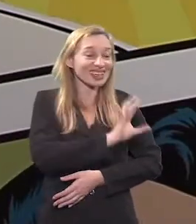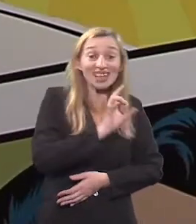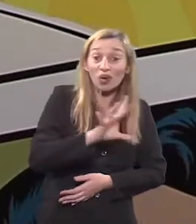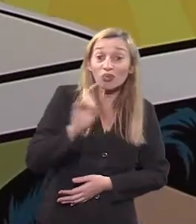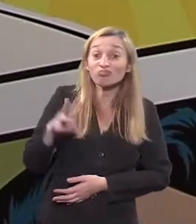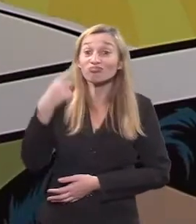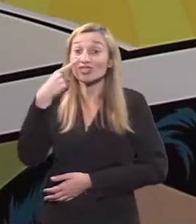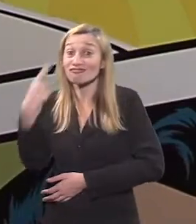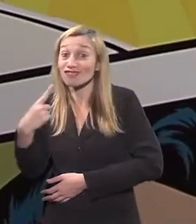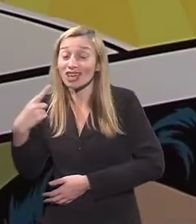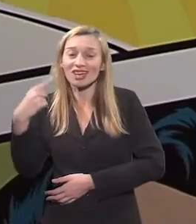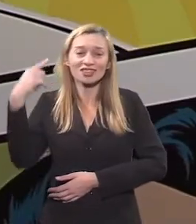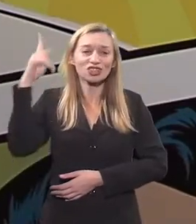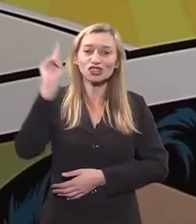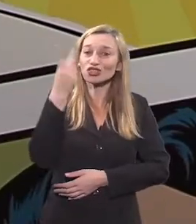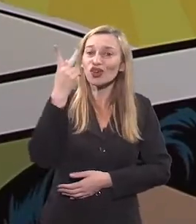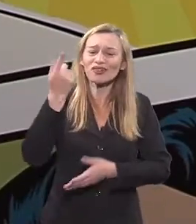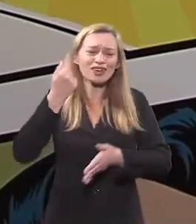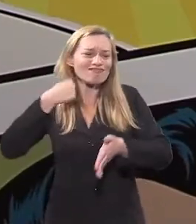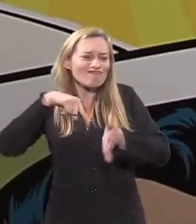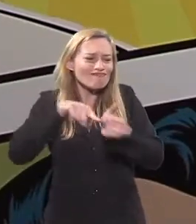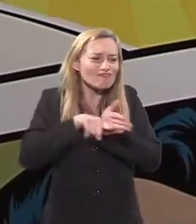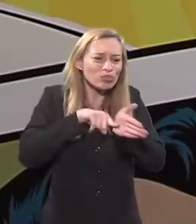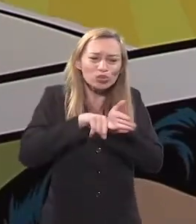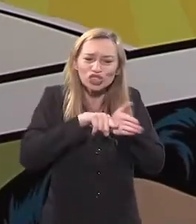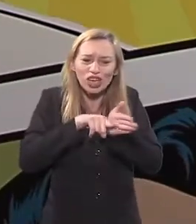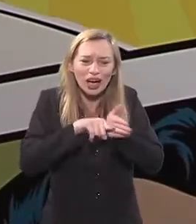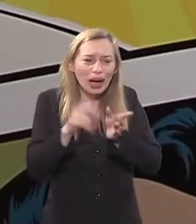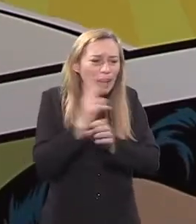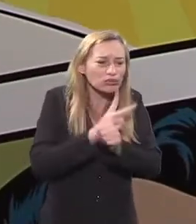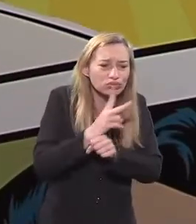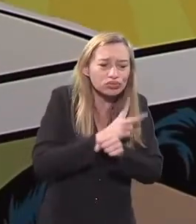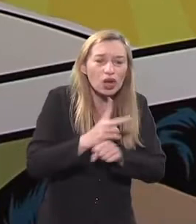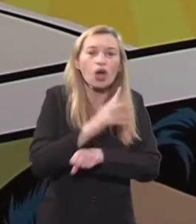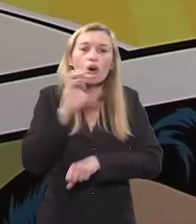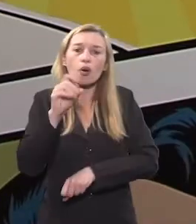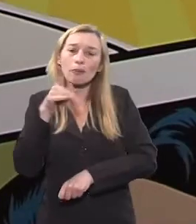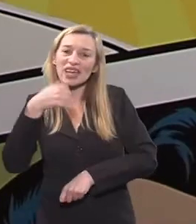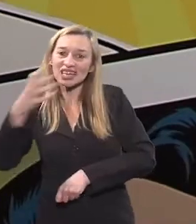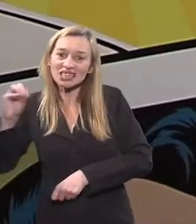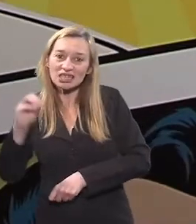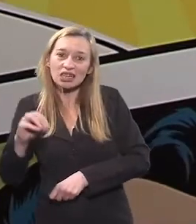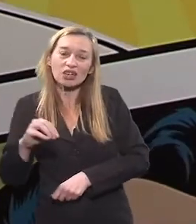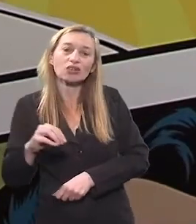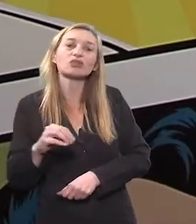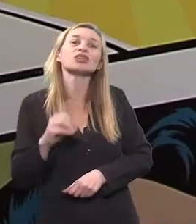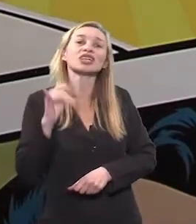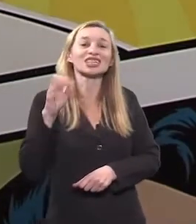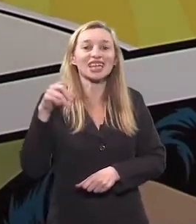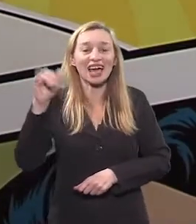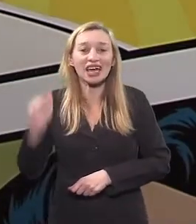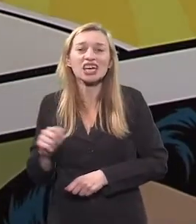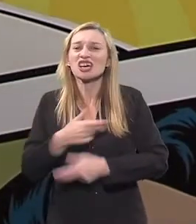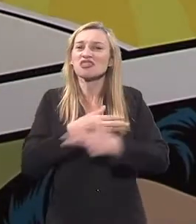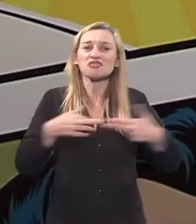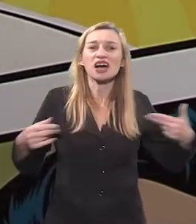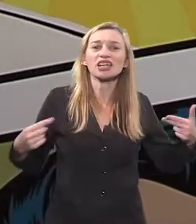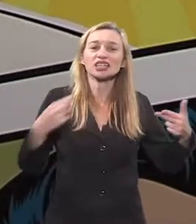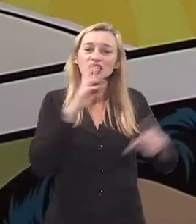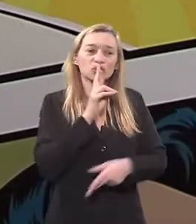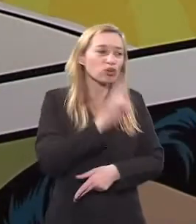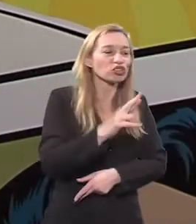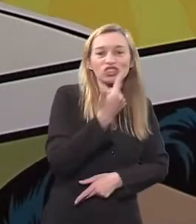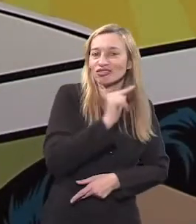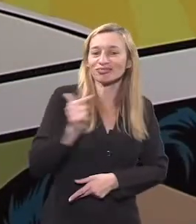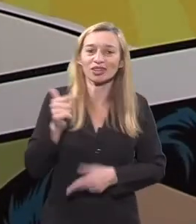que ouve essa história vai buscar em Operação Candelária muitas respostas que